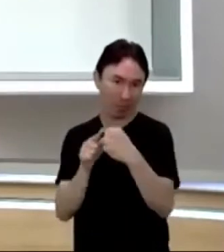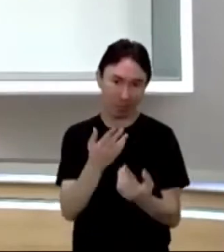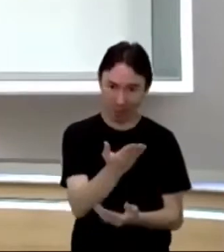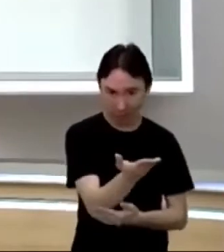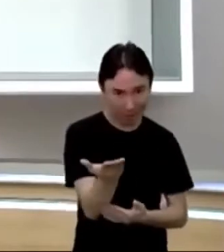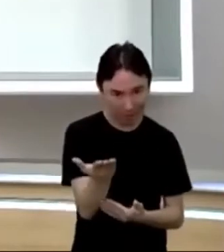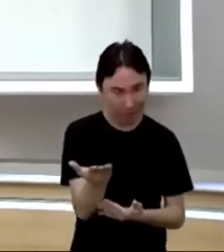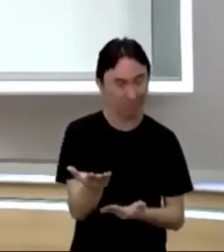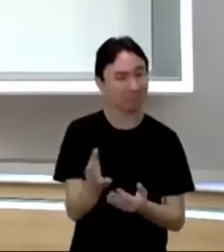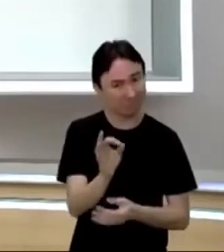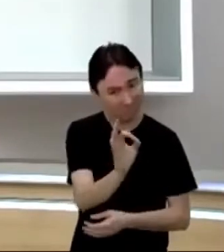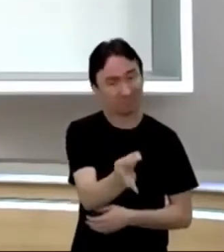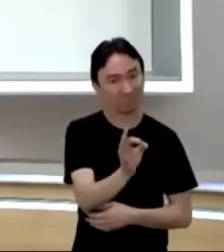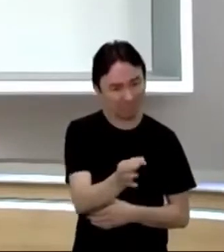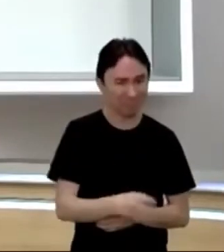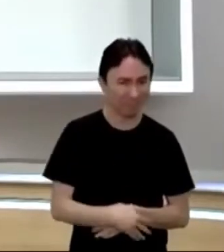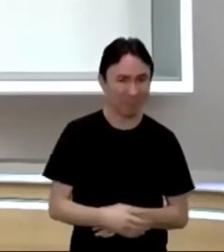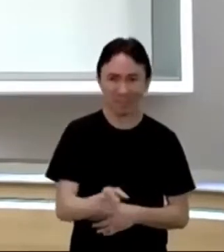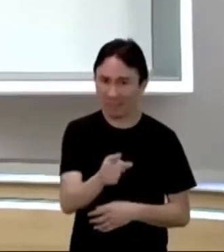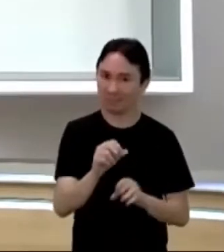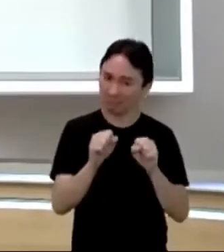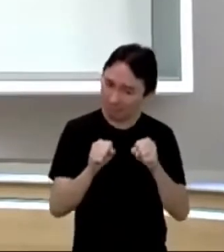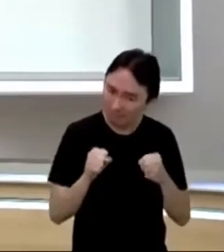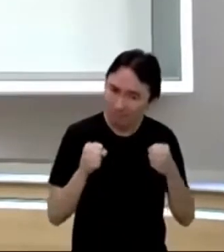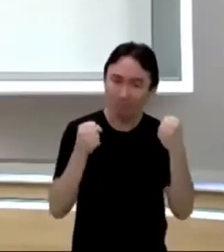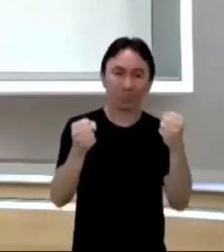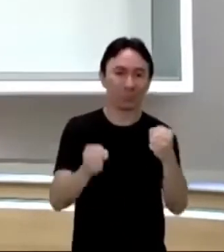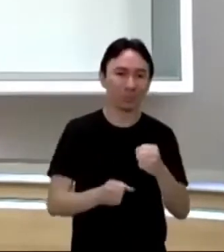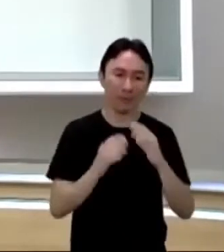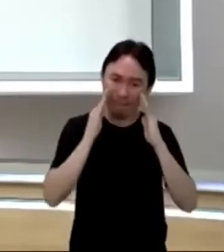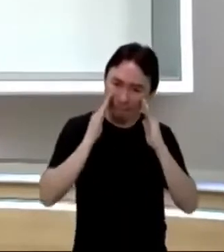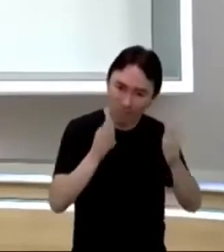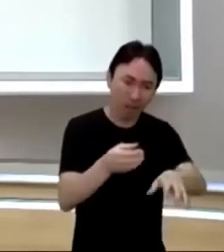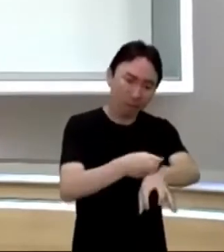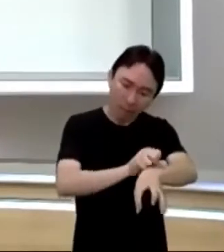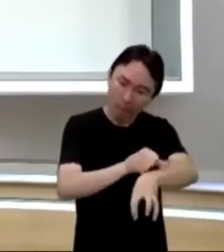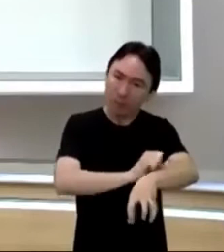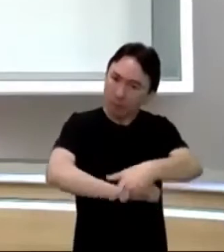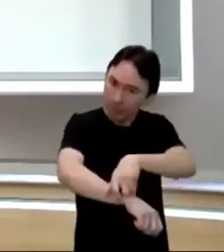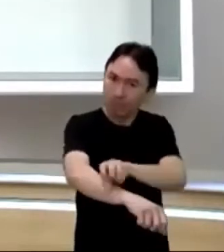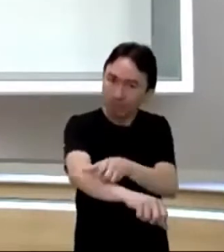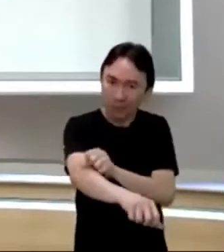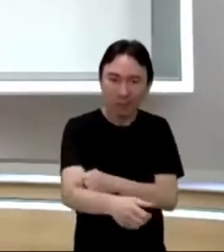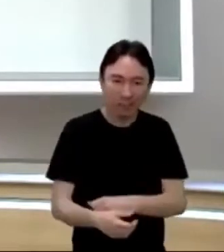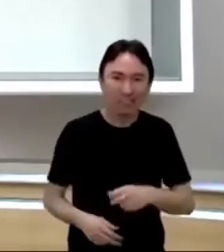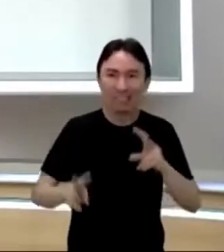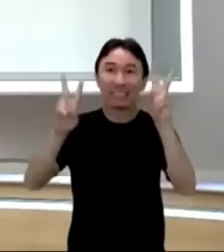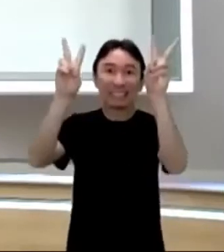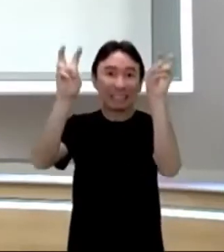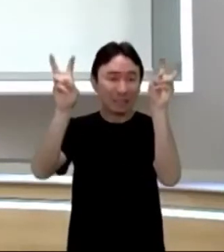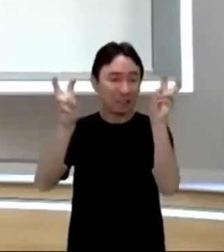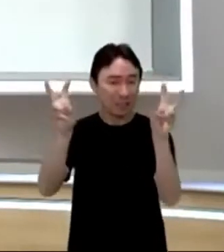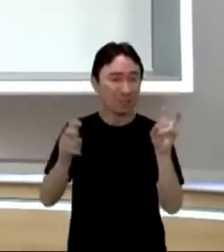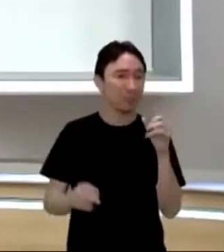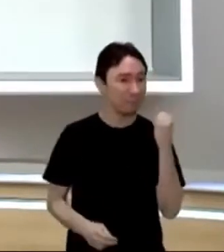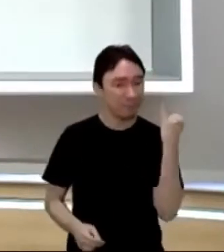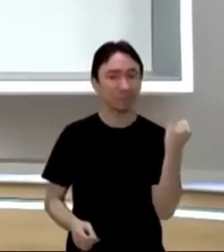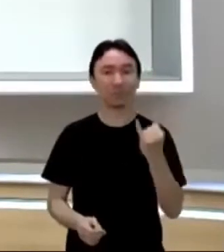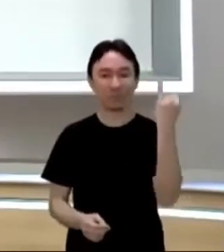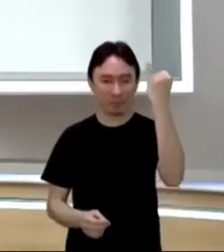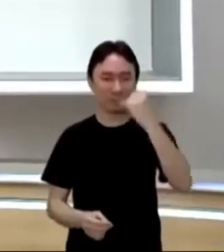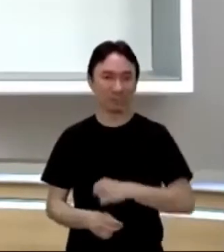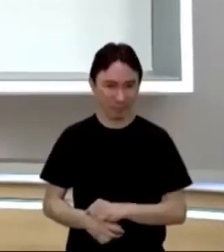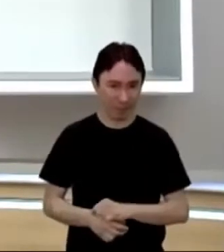se esforcem, são temas bastante atualizados, né? As aulas aí do professor Altieres aí tem